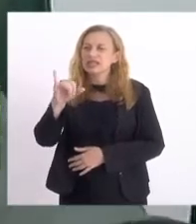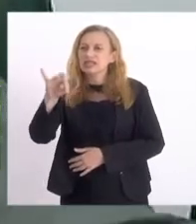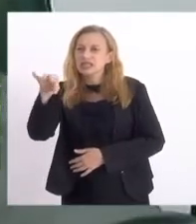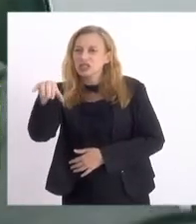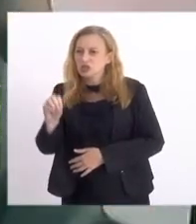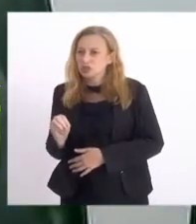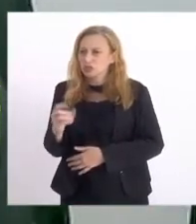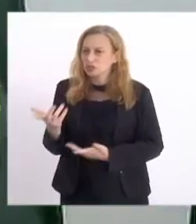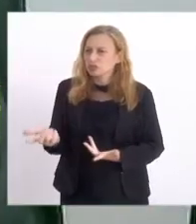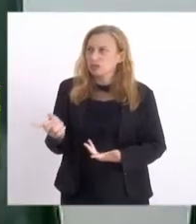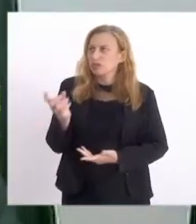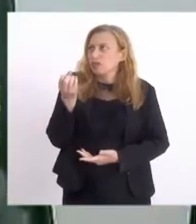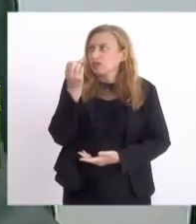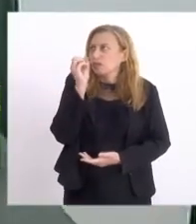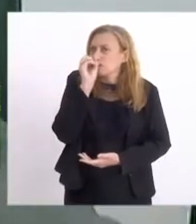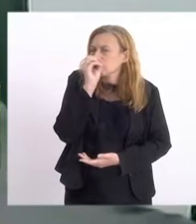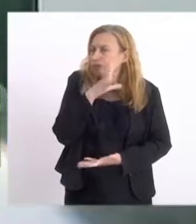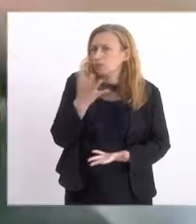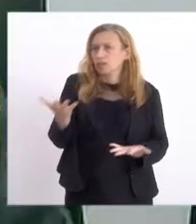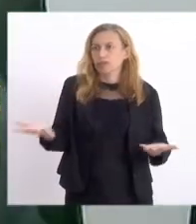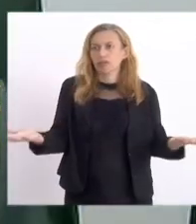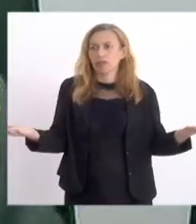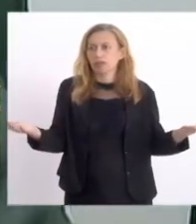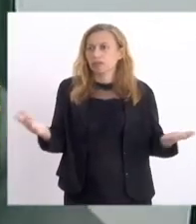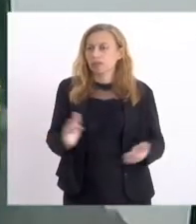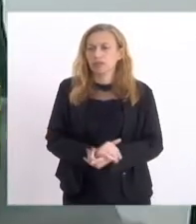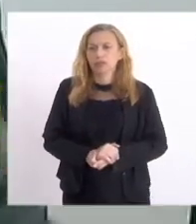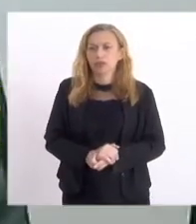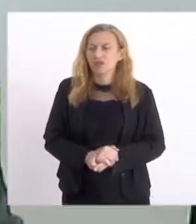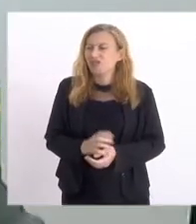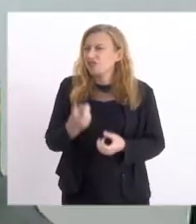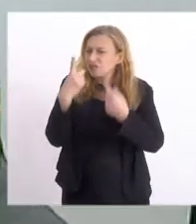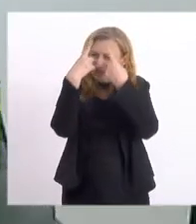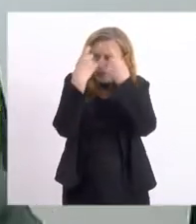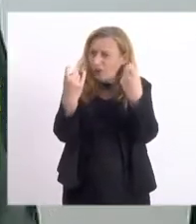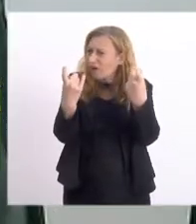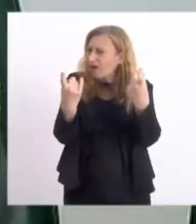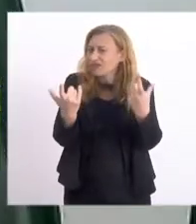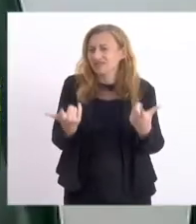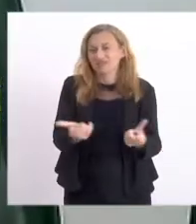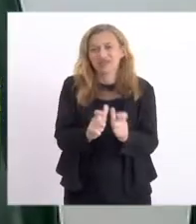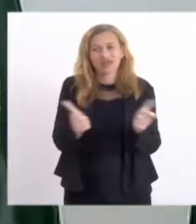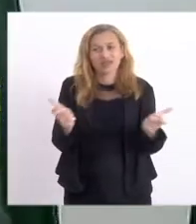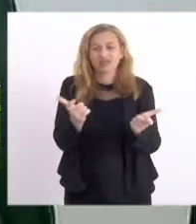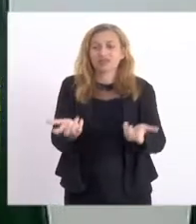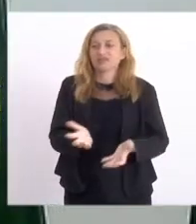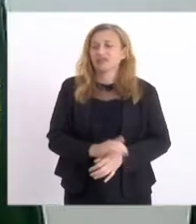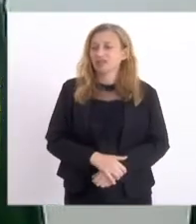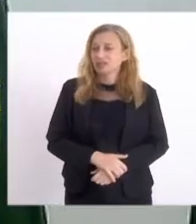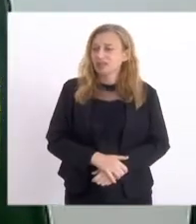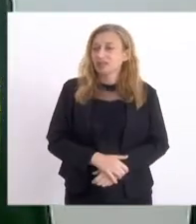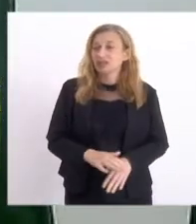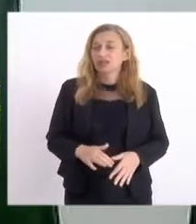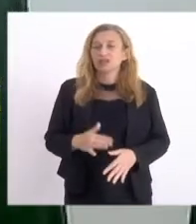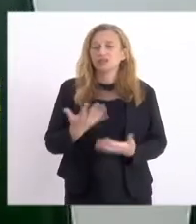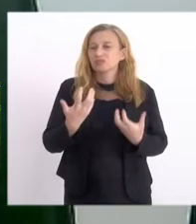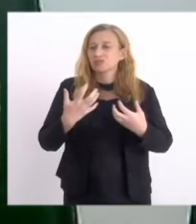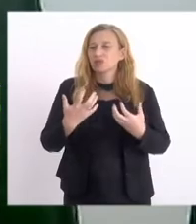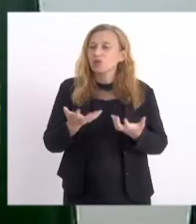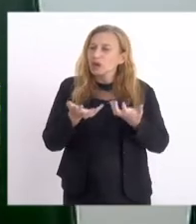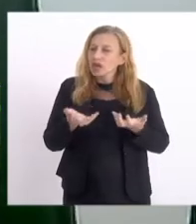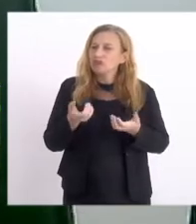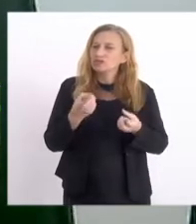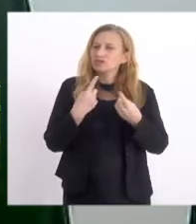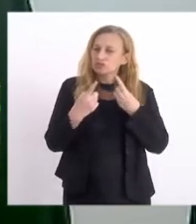é uma aberração, uma atrocidade, uma violência, enfim, indescritível. Eu quero discutir aqui,